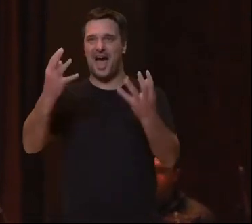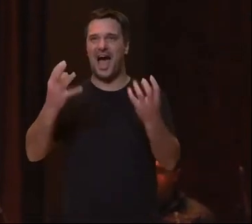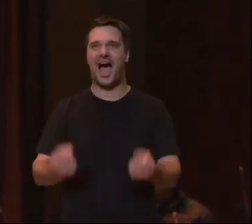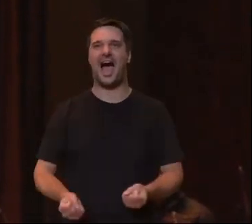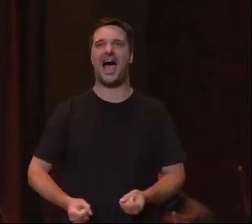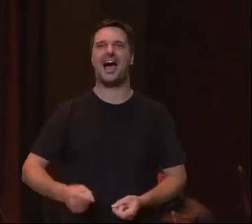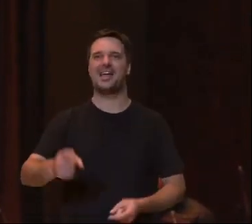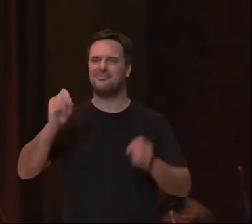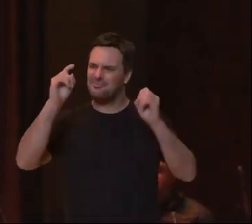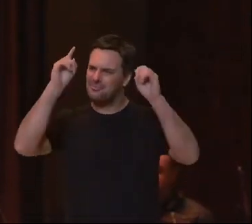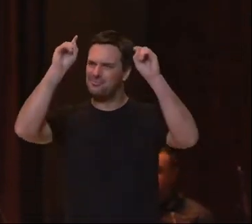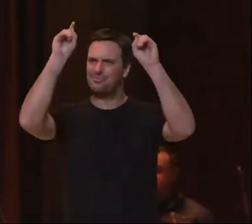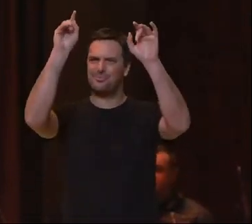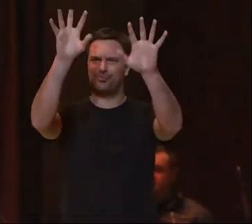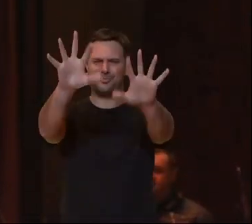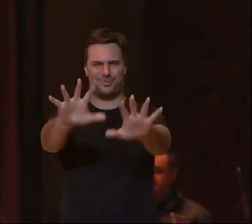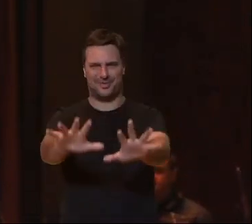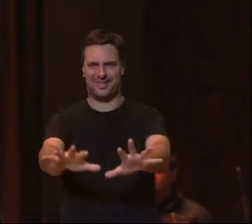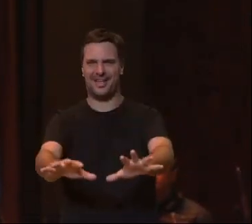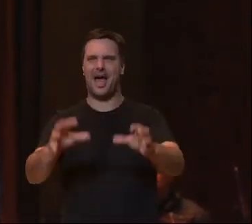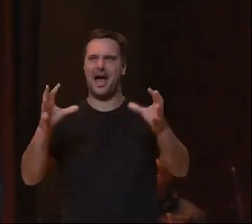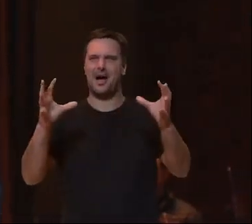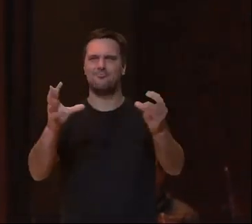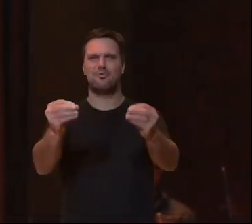abençoe muito, muito vocês.